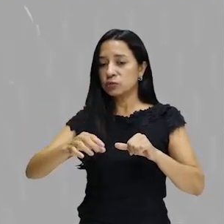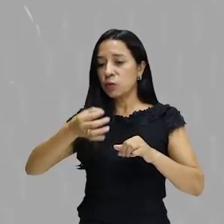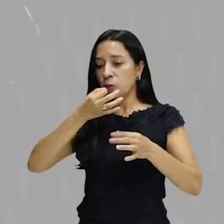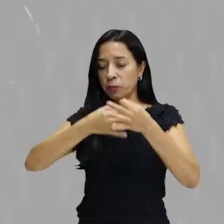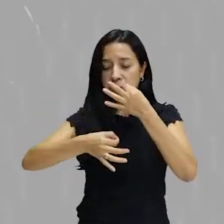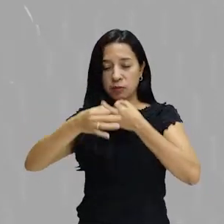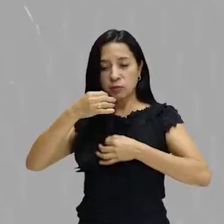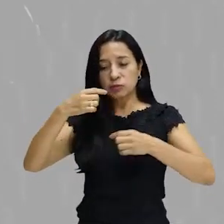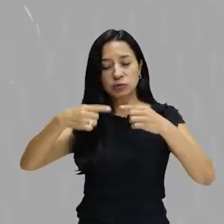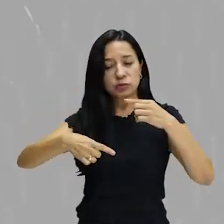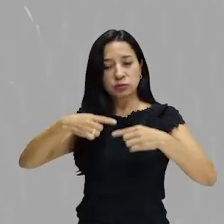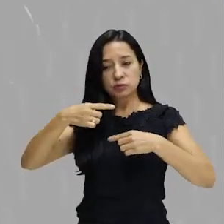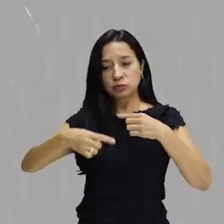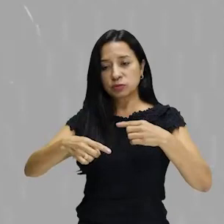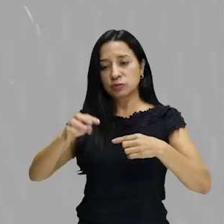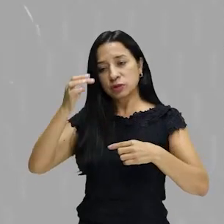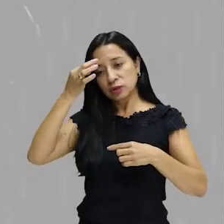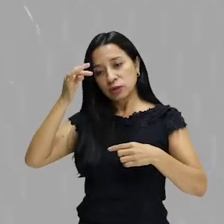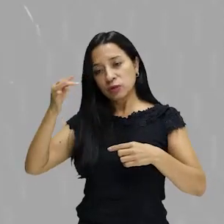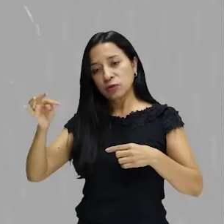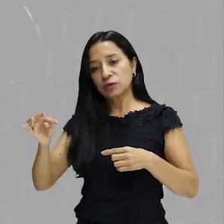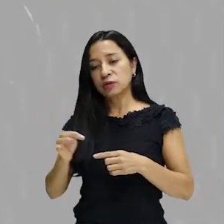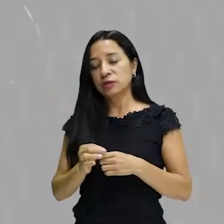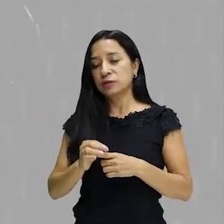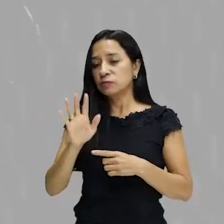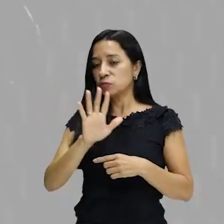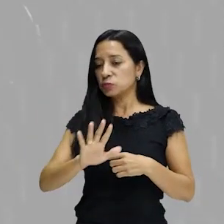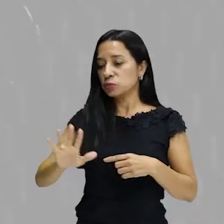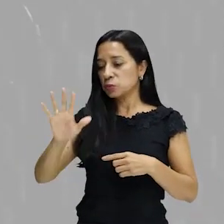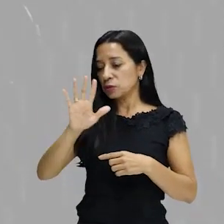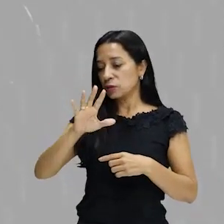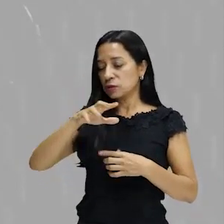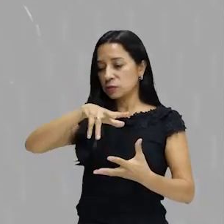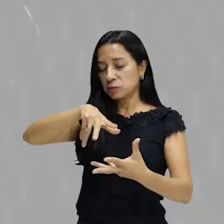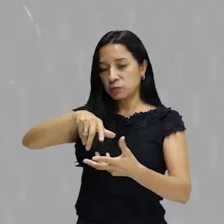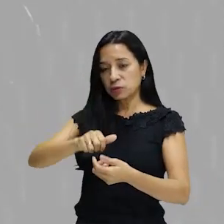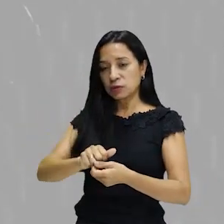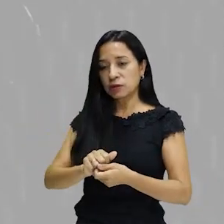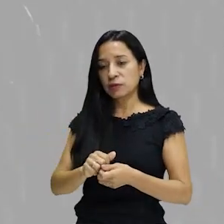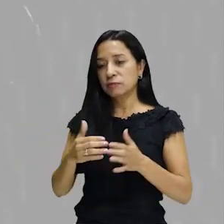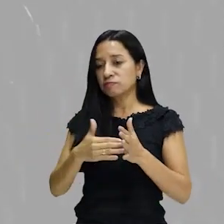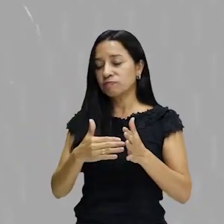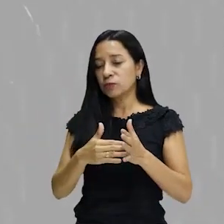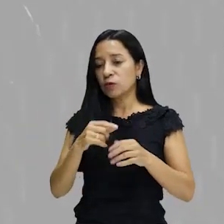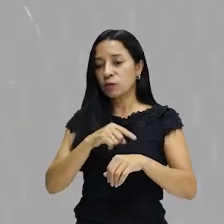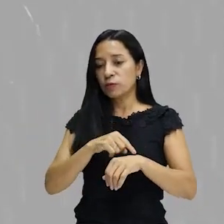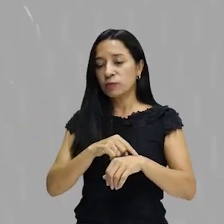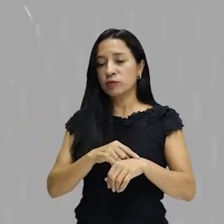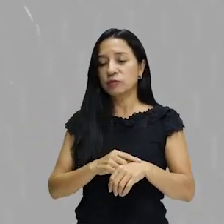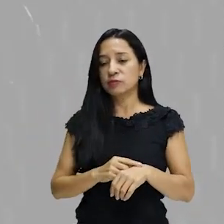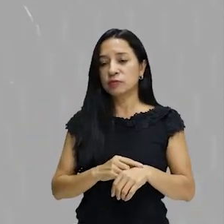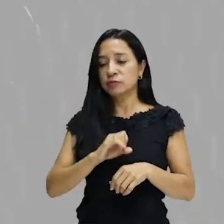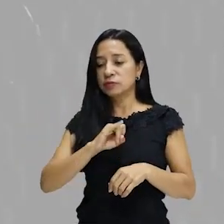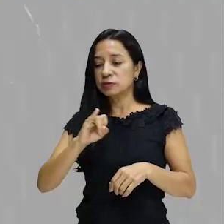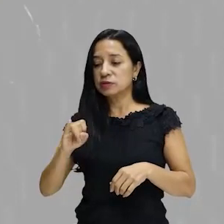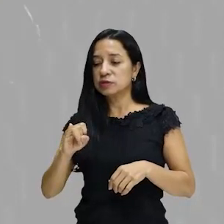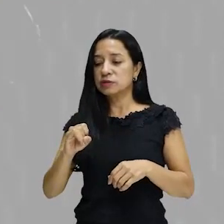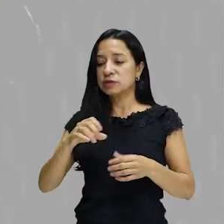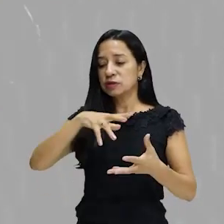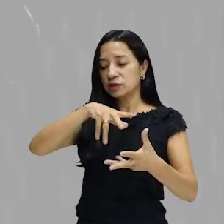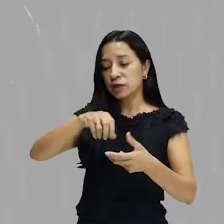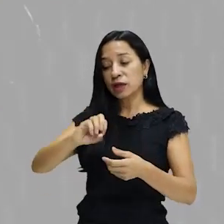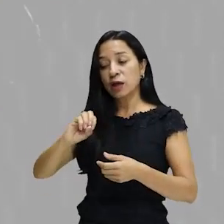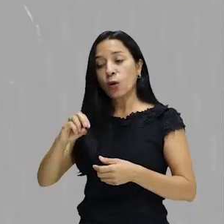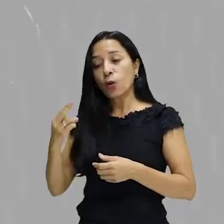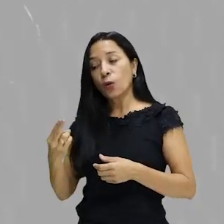teoria geocêntrica e heliocêntrica até o momento, certo? De se era a Terra ou se era o Sol que estava no centro do universo. Então